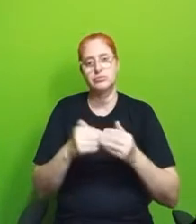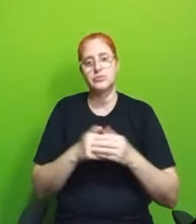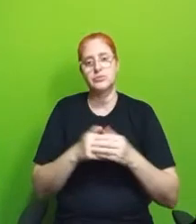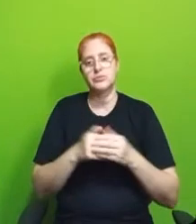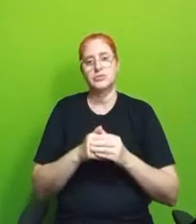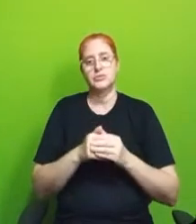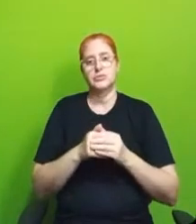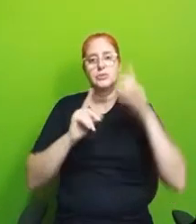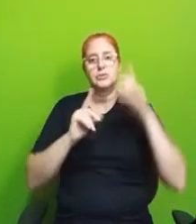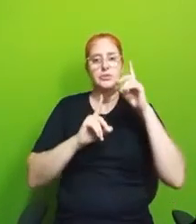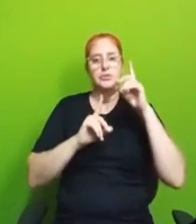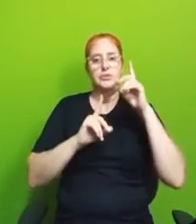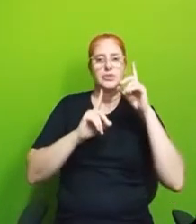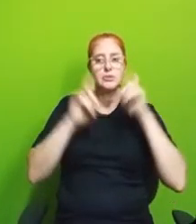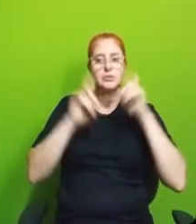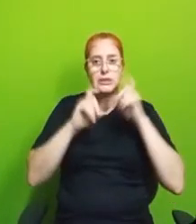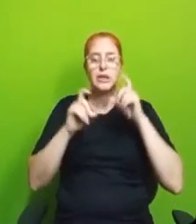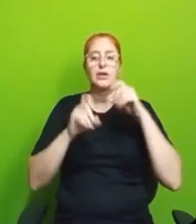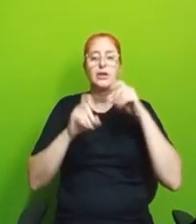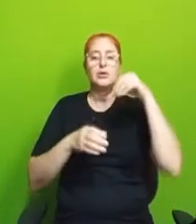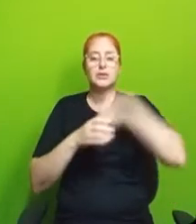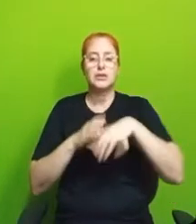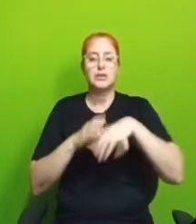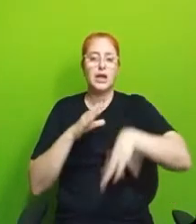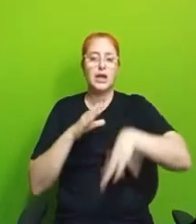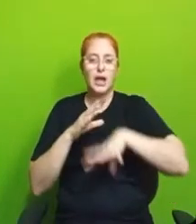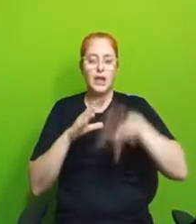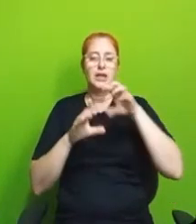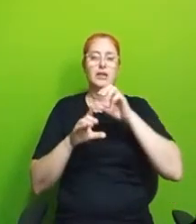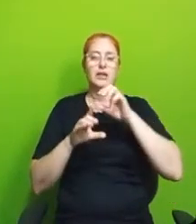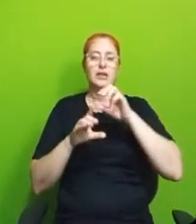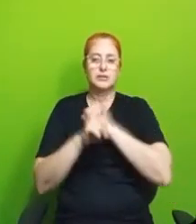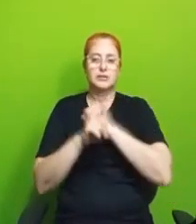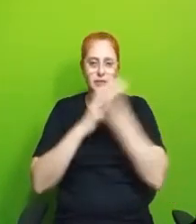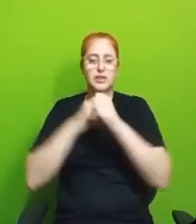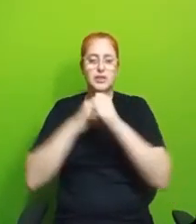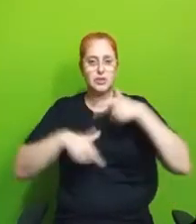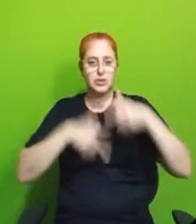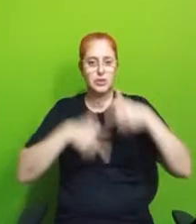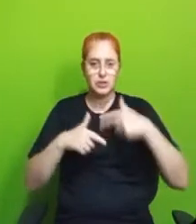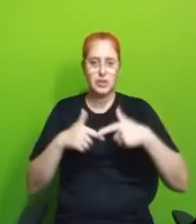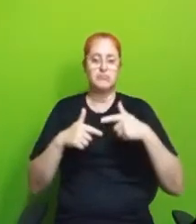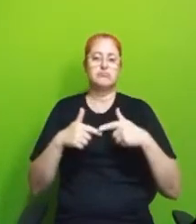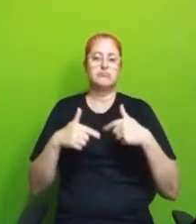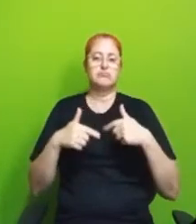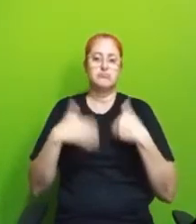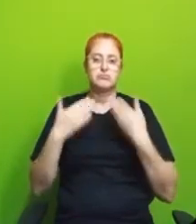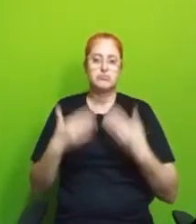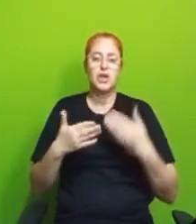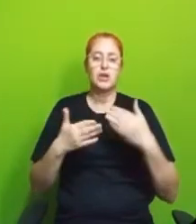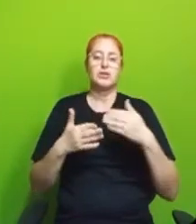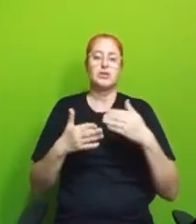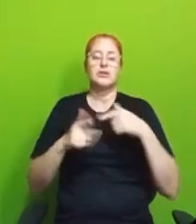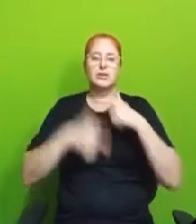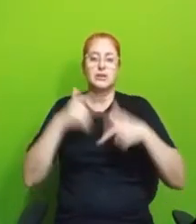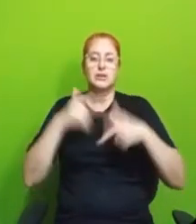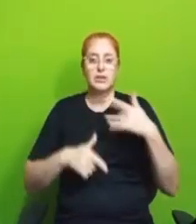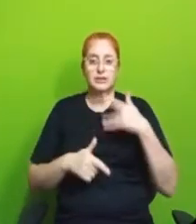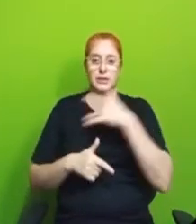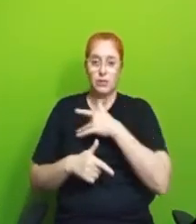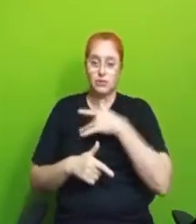que a gente no serviço social chama de questão social. Eu olhei para o serviço de saúde, para as políticas de saúde, mas se a gente for olhar para o